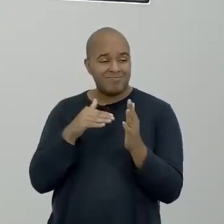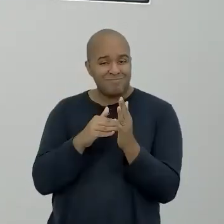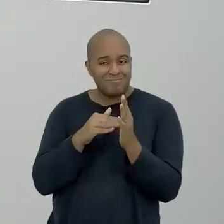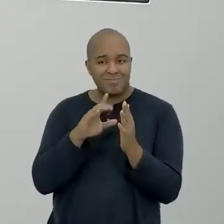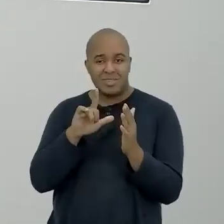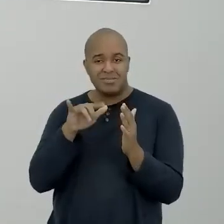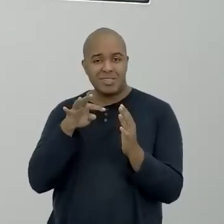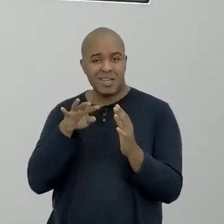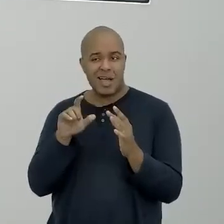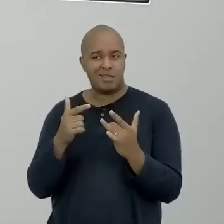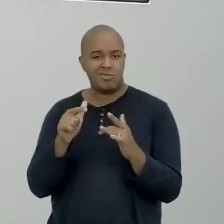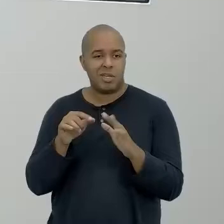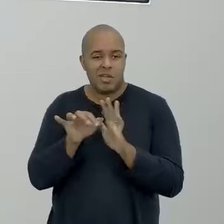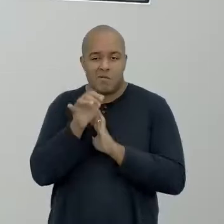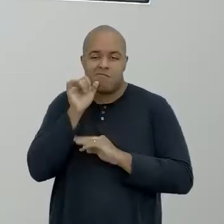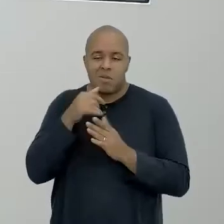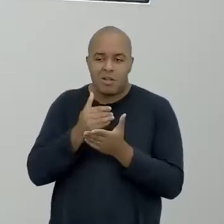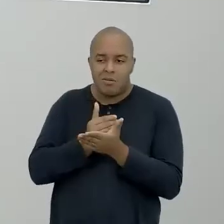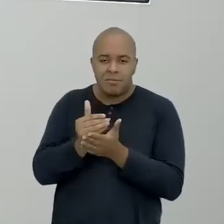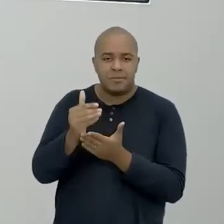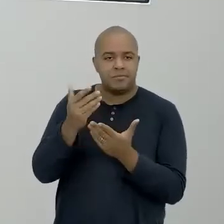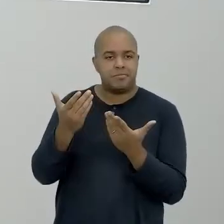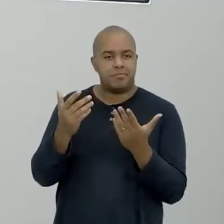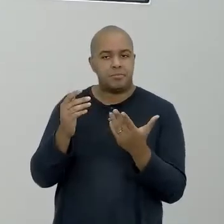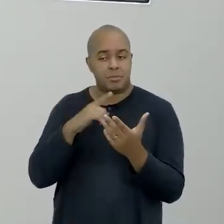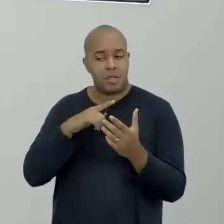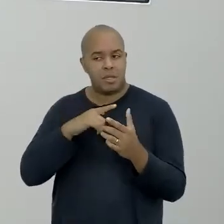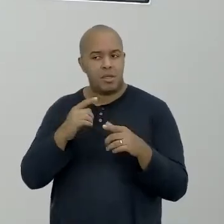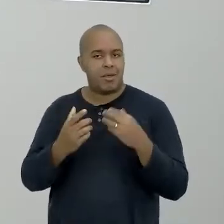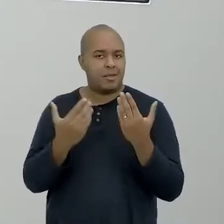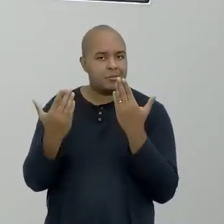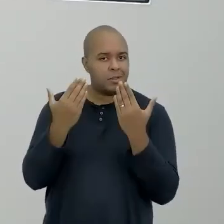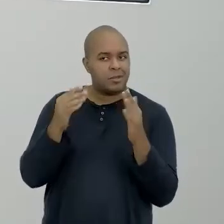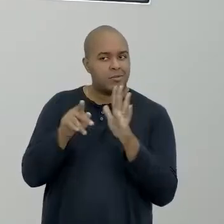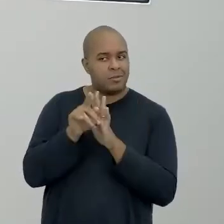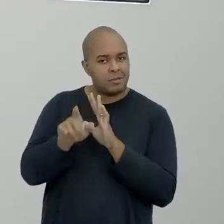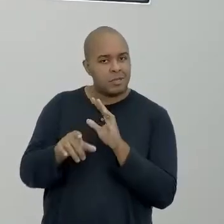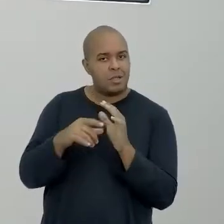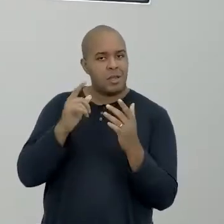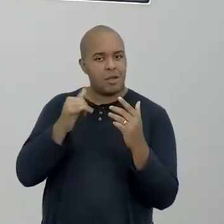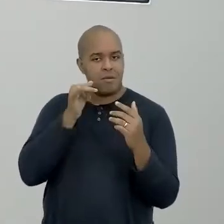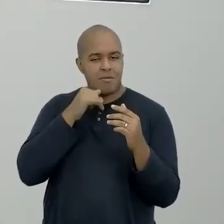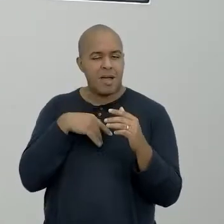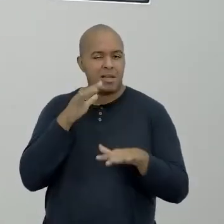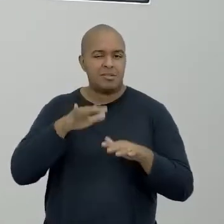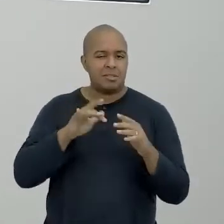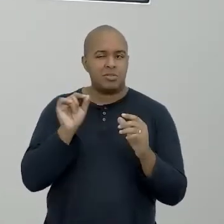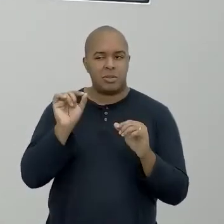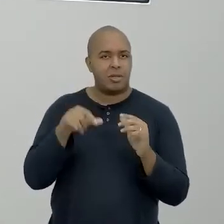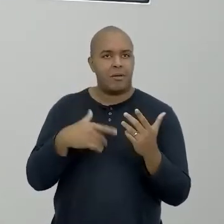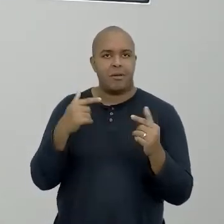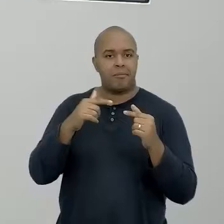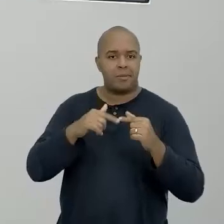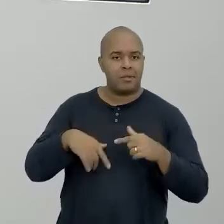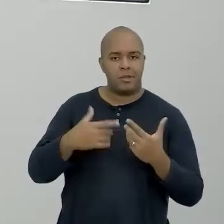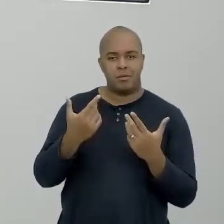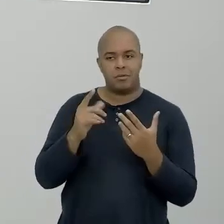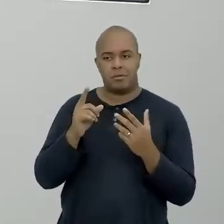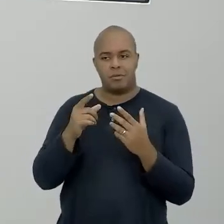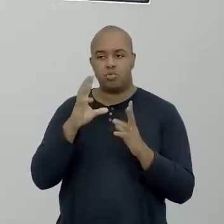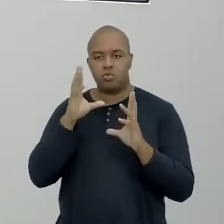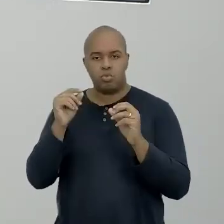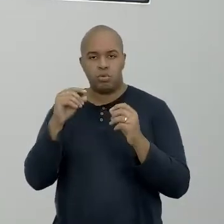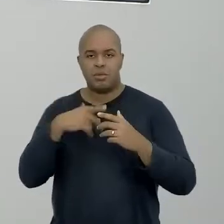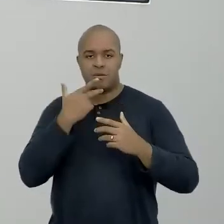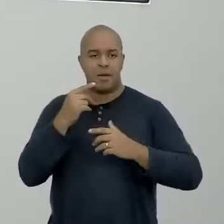ou seja, ela tem como parâmetro o que lhe é familiar, né? Ou seja, tudo aquilo